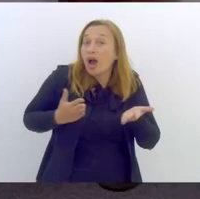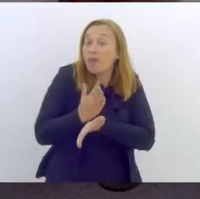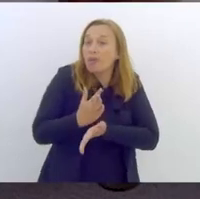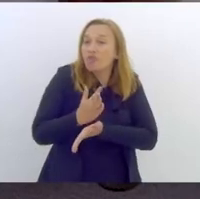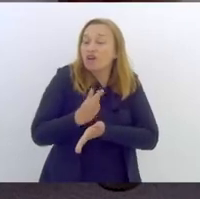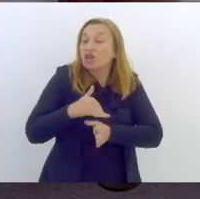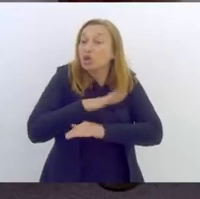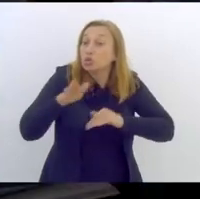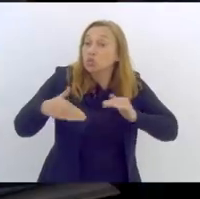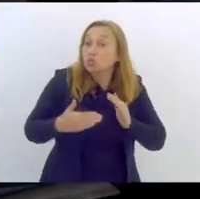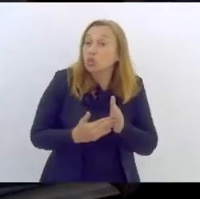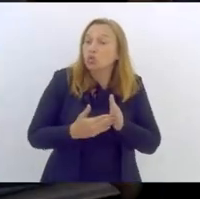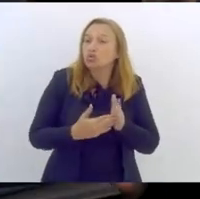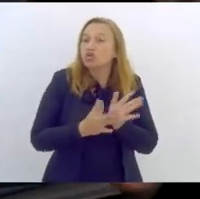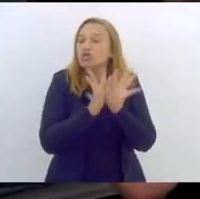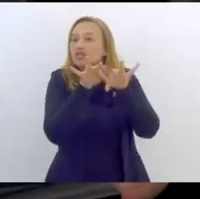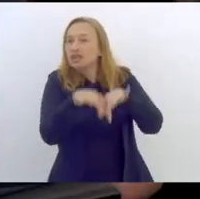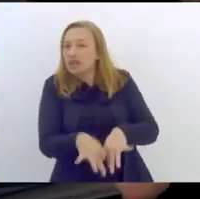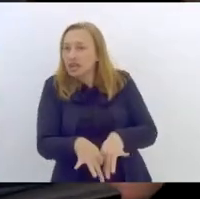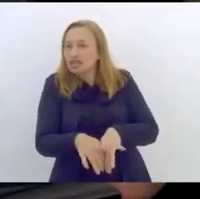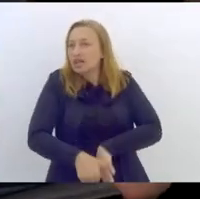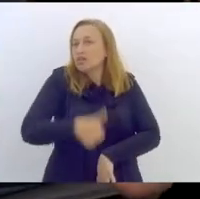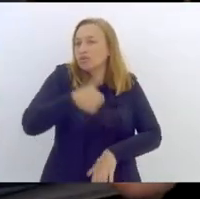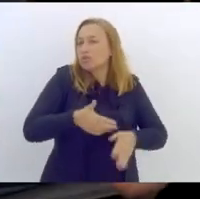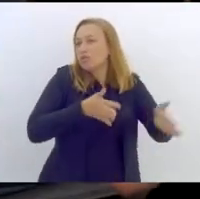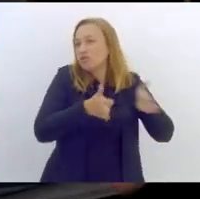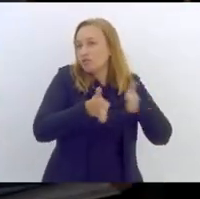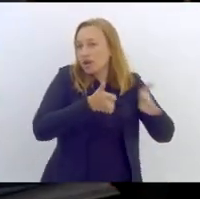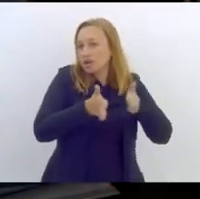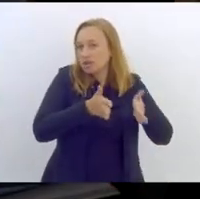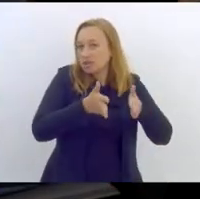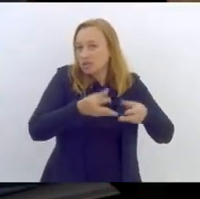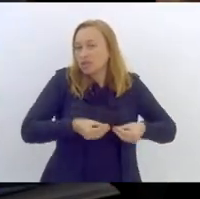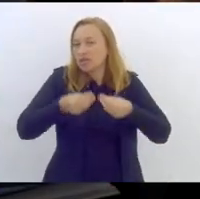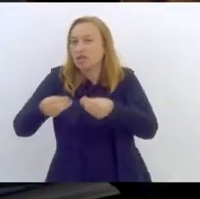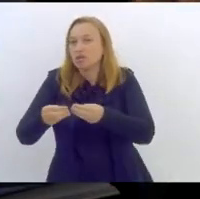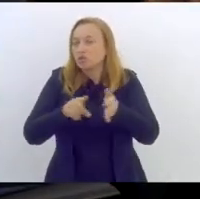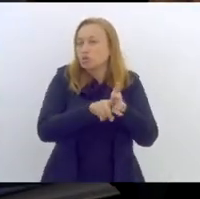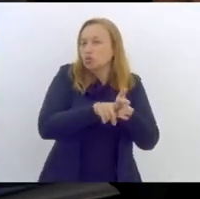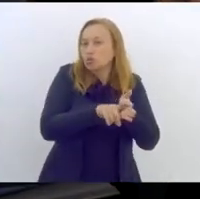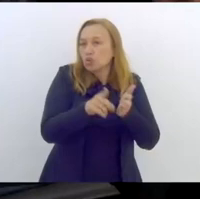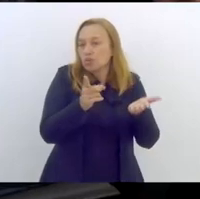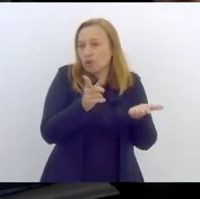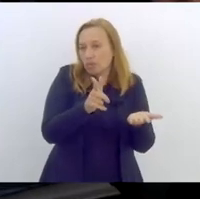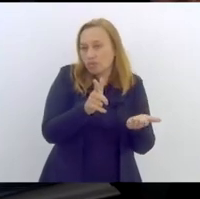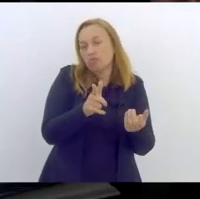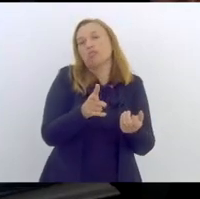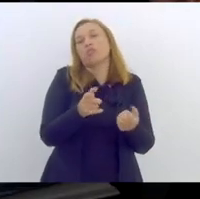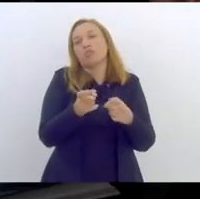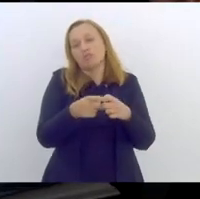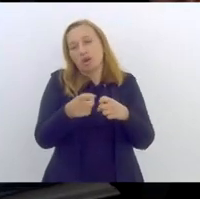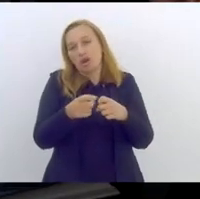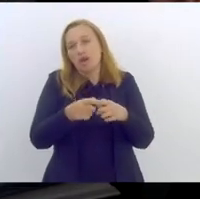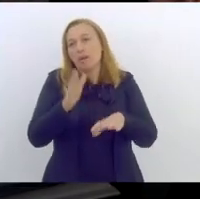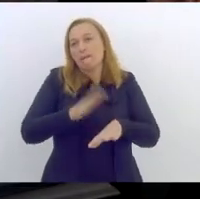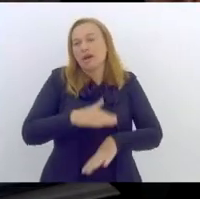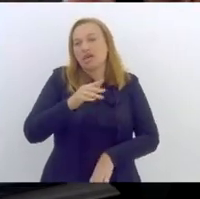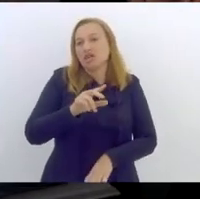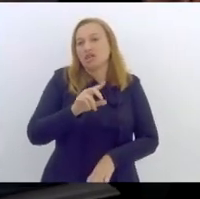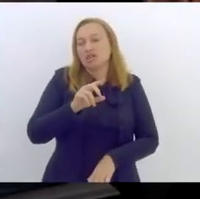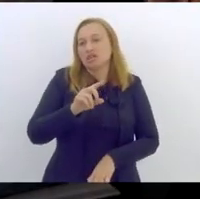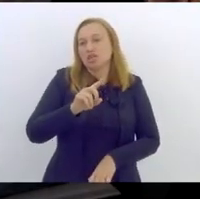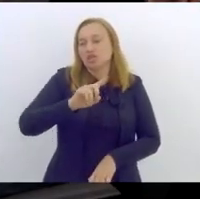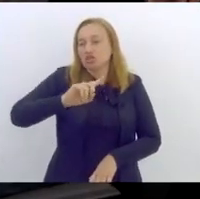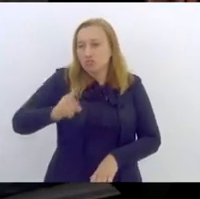todos aqueles que concluíram a primeira fase Inclusive a entrega do exame médico temos mais de mil vacâncias